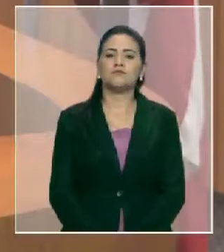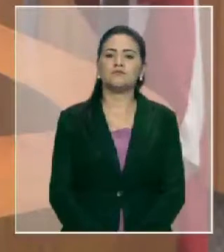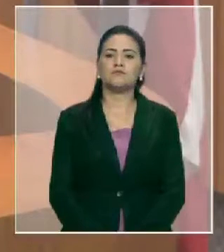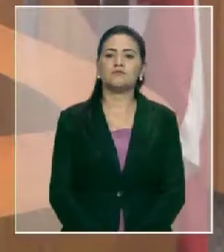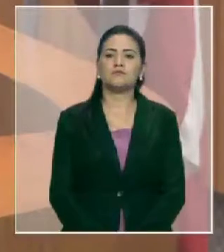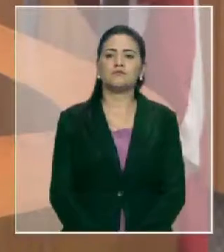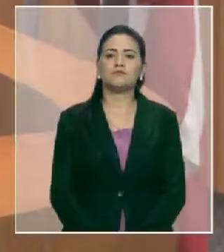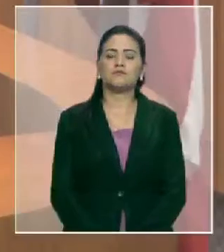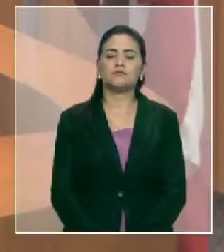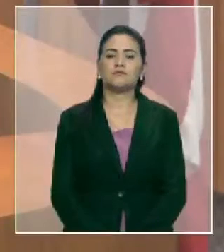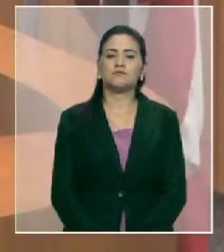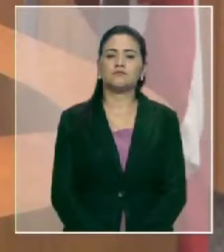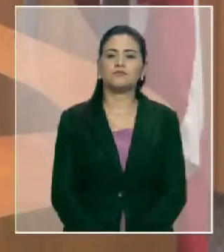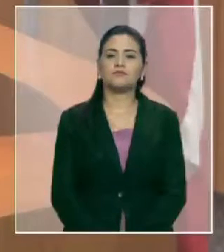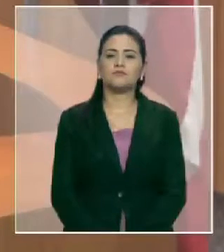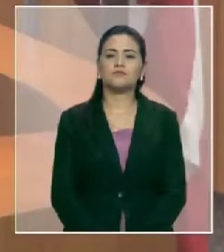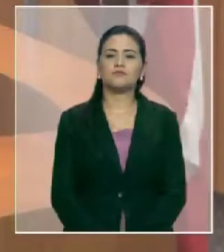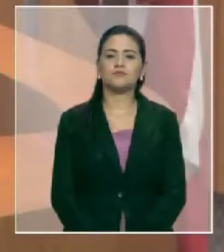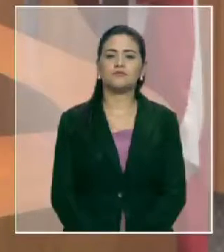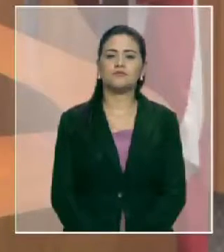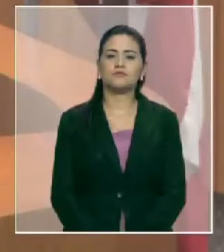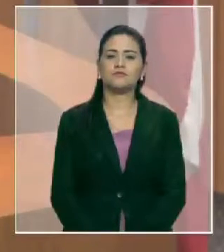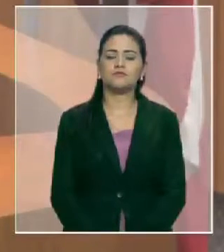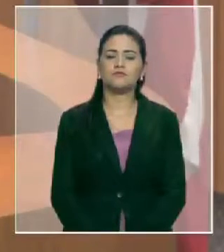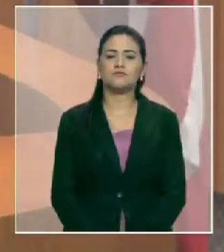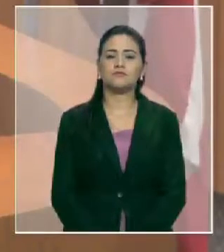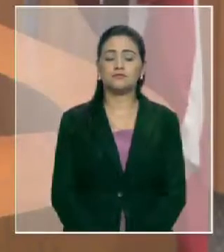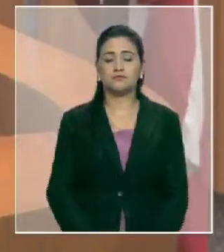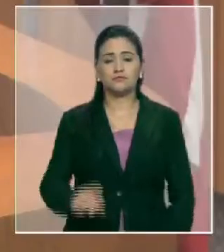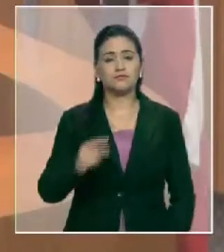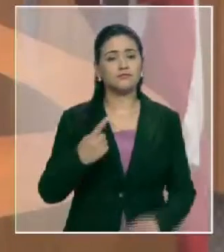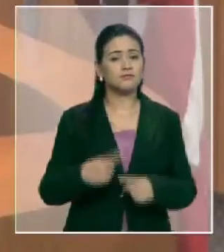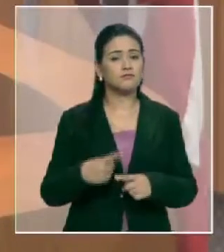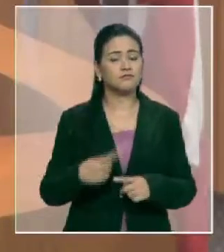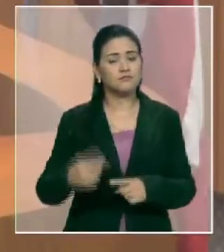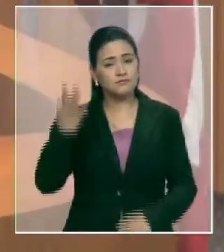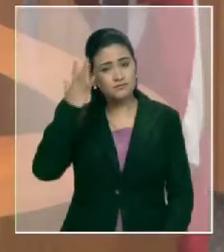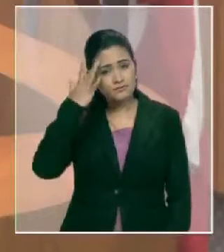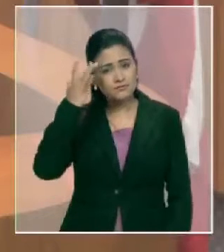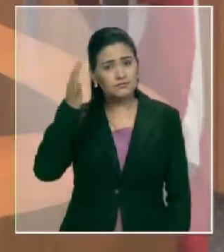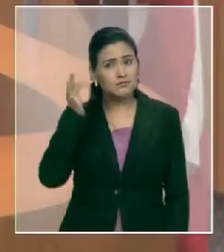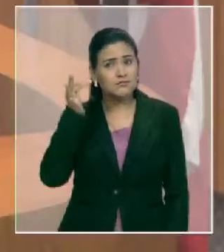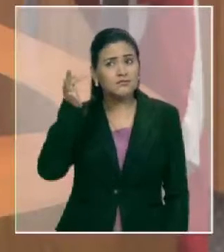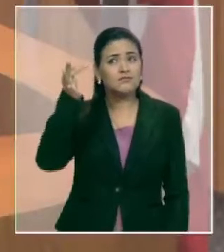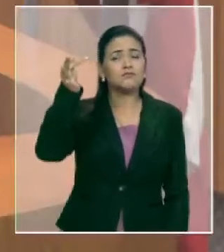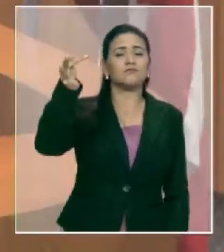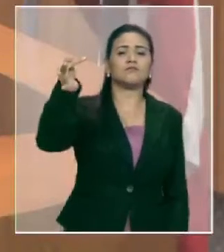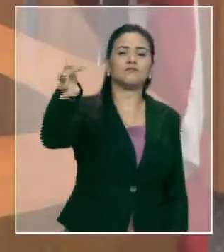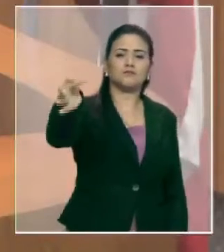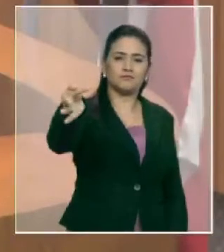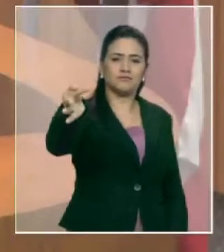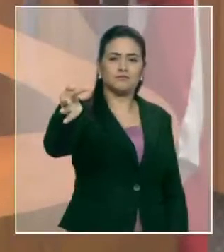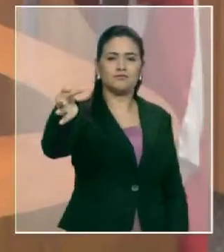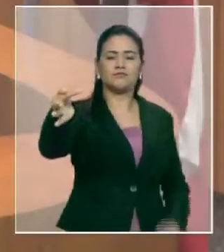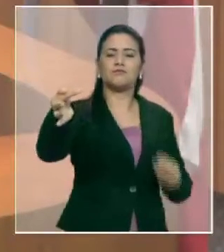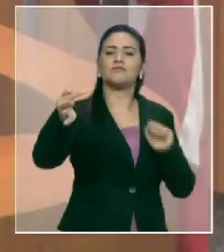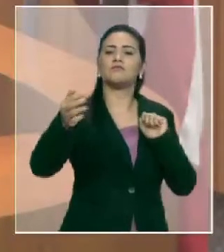que amanhã a cidade de Timon possa ter esse registro